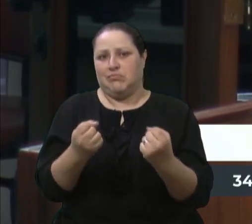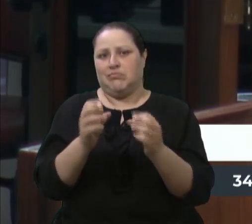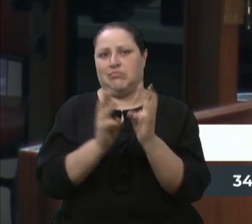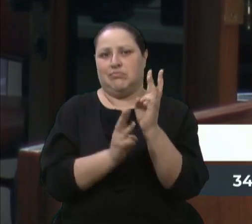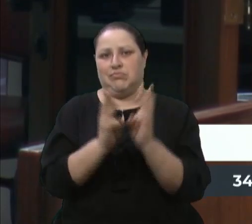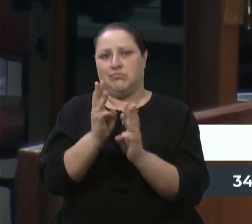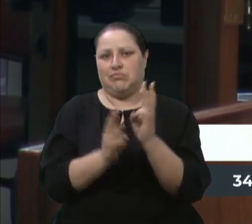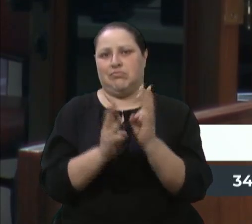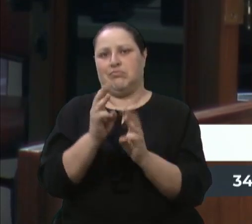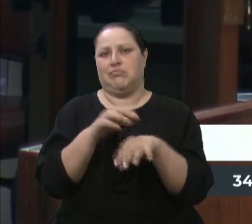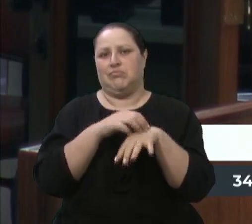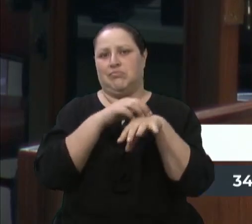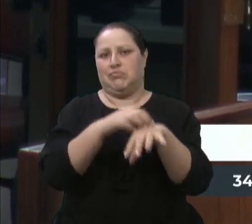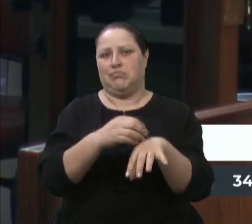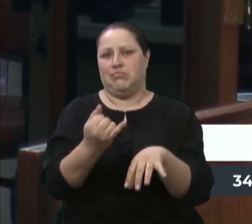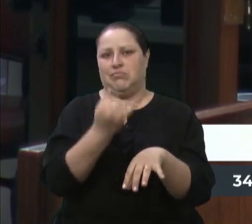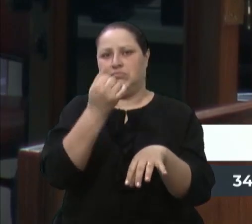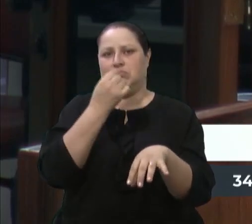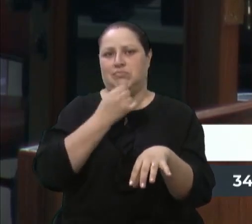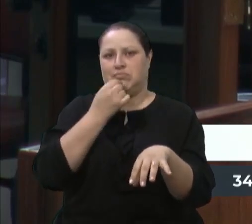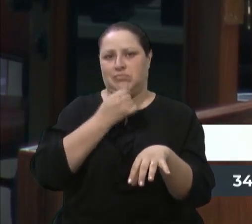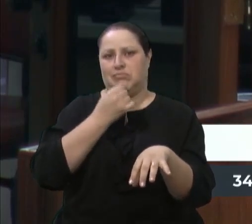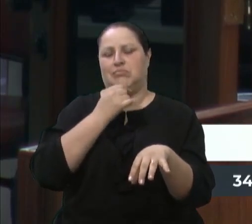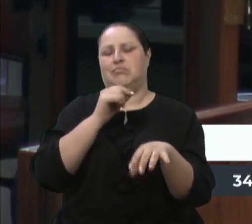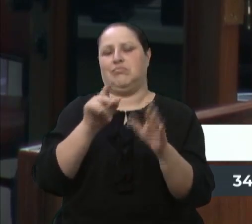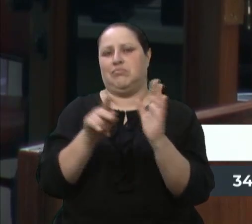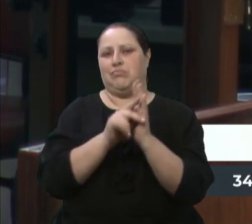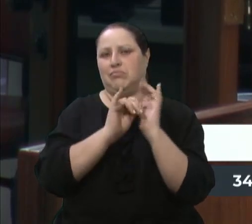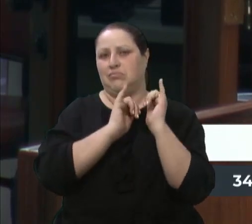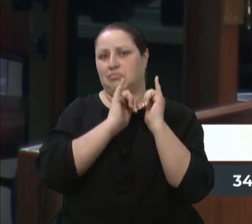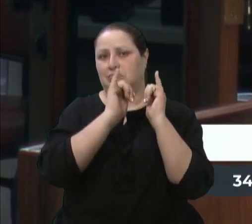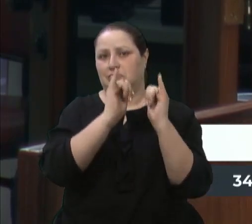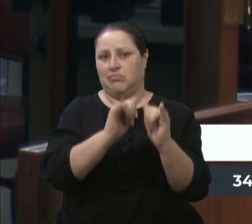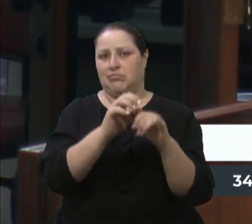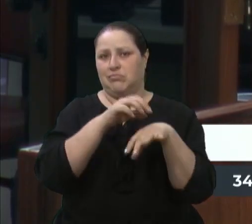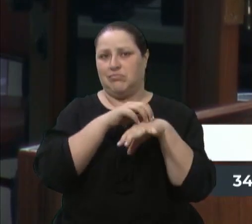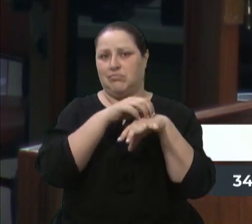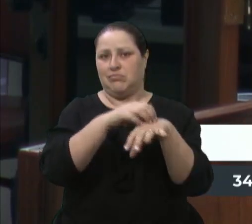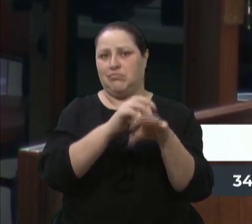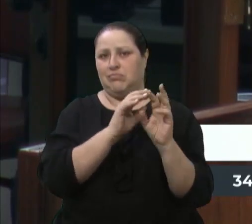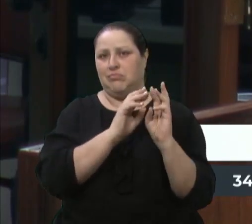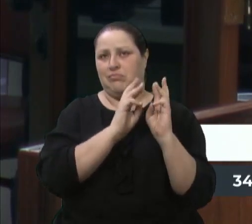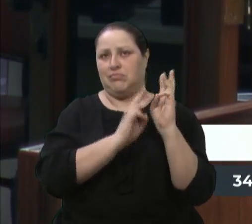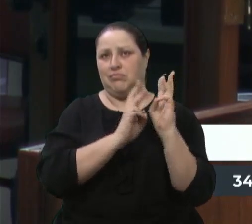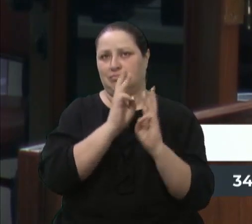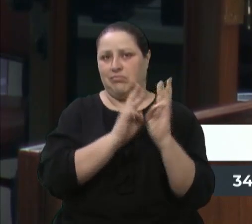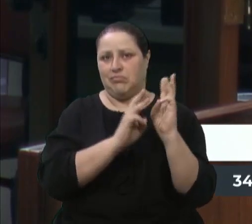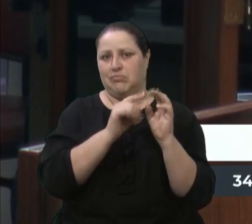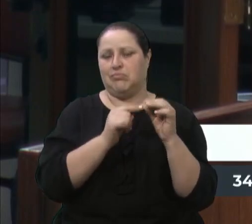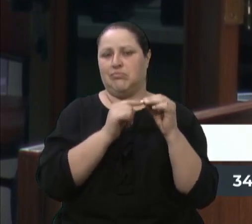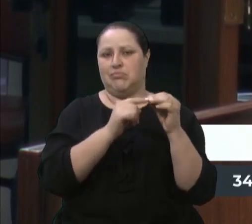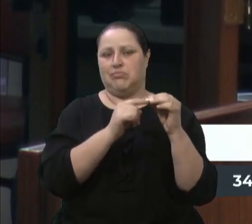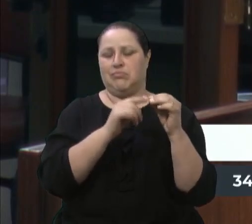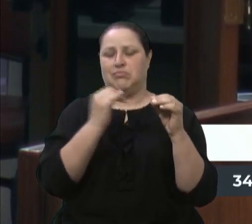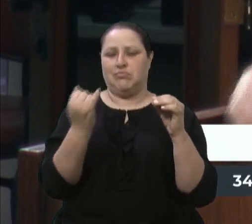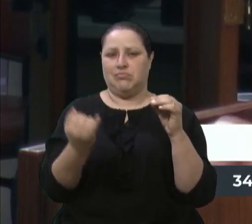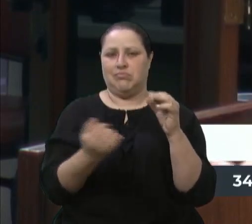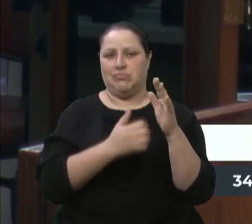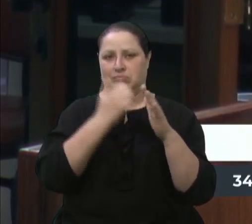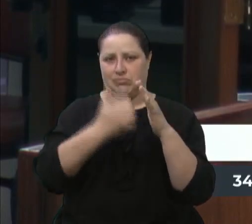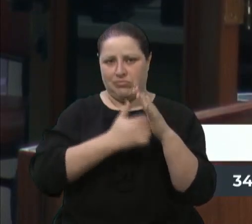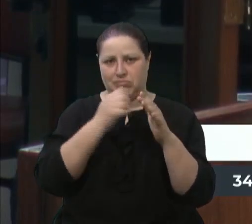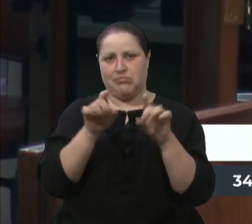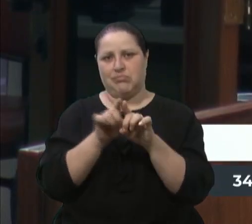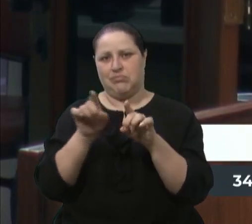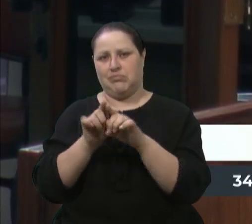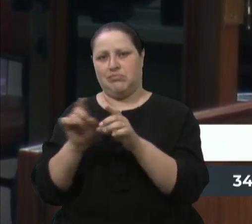do Sul, que é o transporte coletivo, né, principalmente para as empresas e para o comércio.